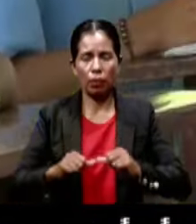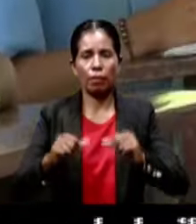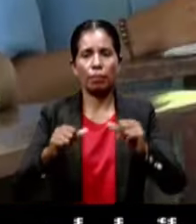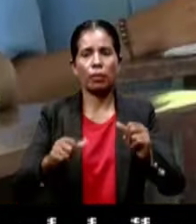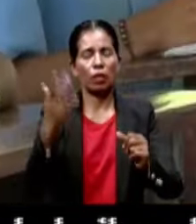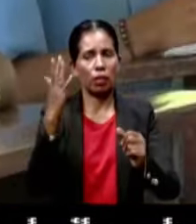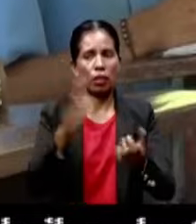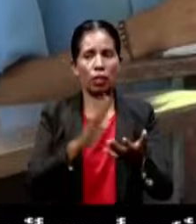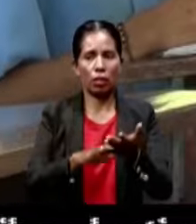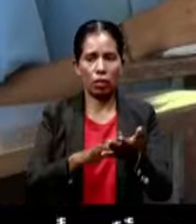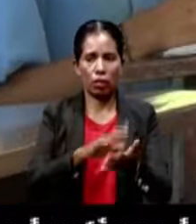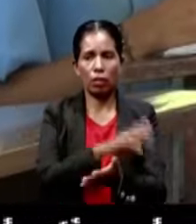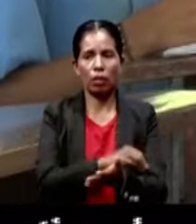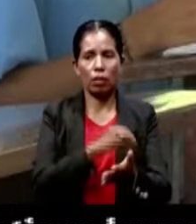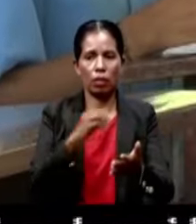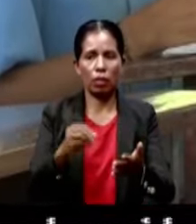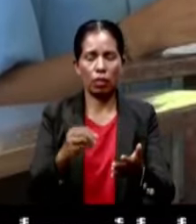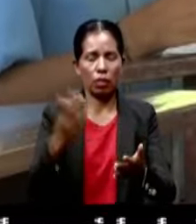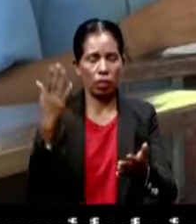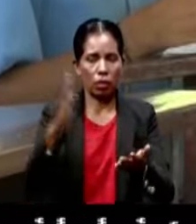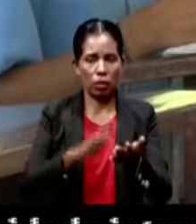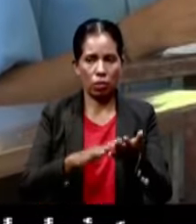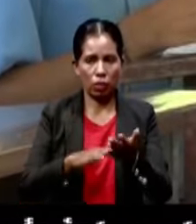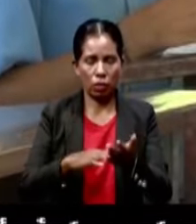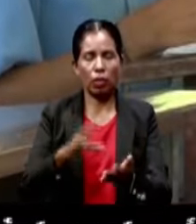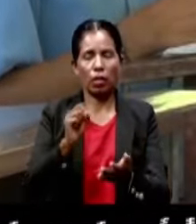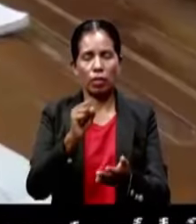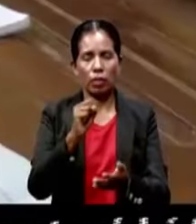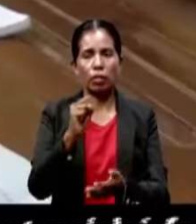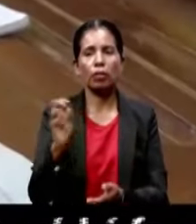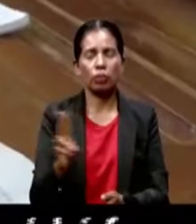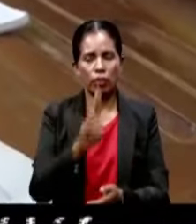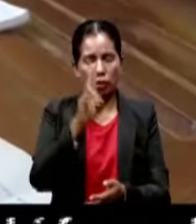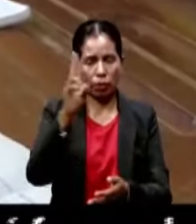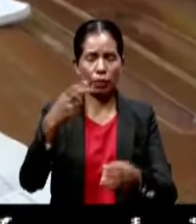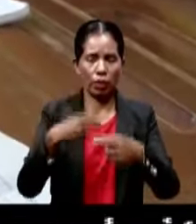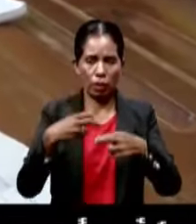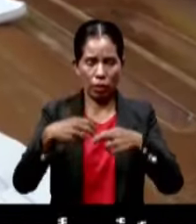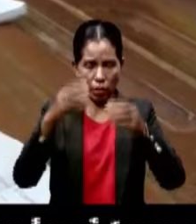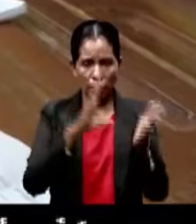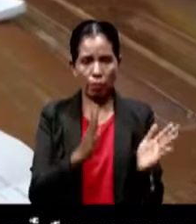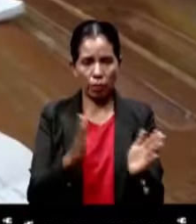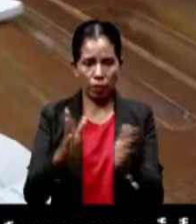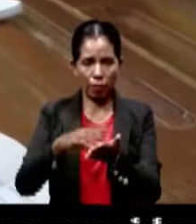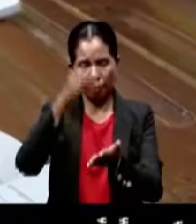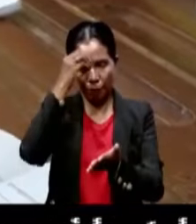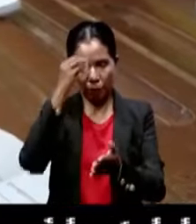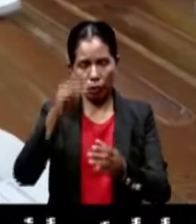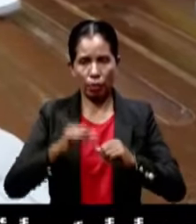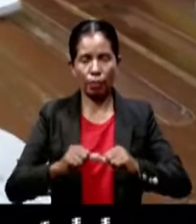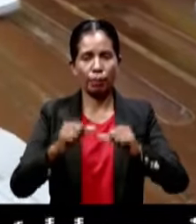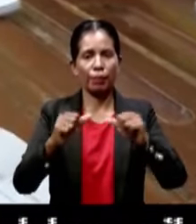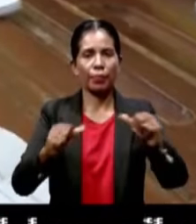ia ensino secundário no ia ensino superior. Além de ne dificultamos processo aprendizagem contínua